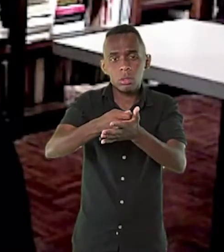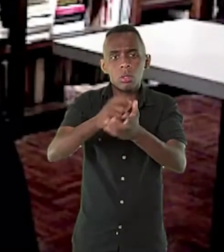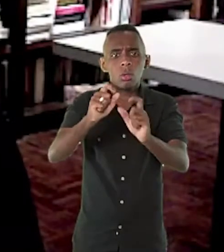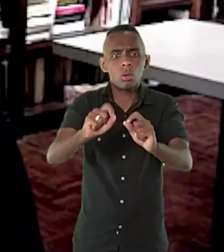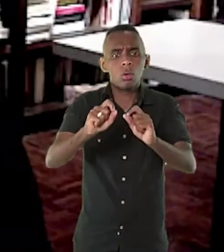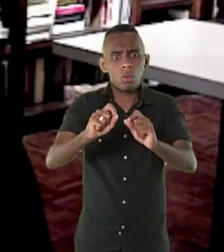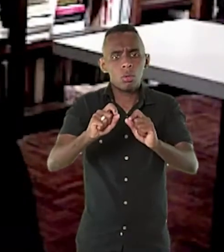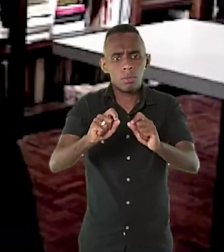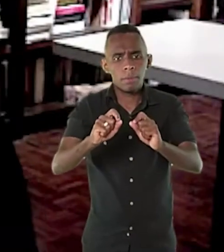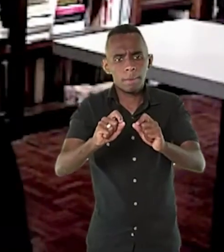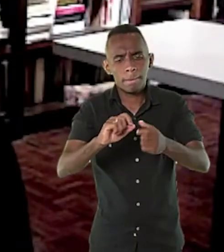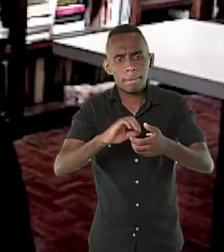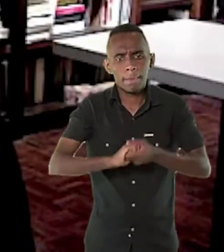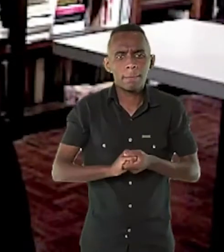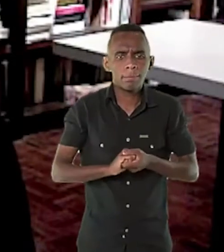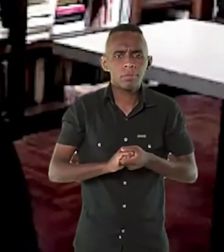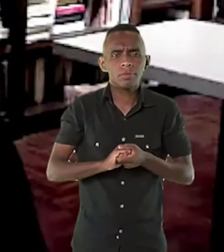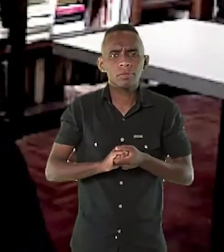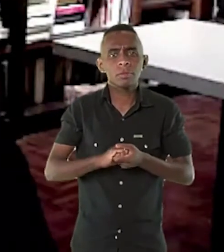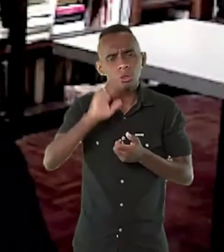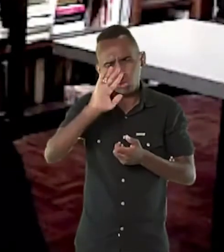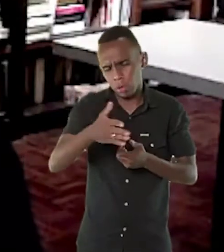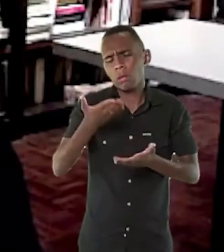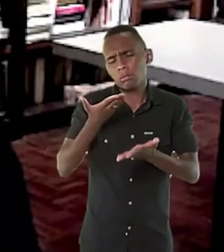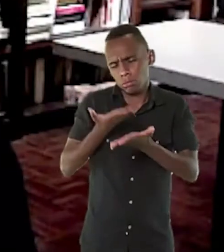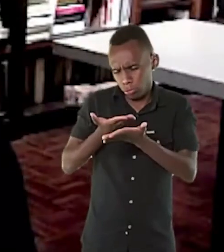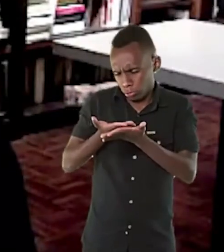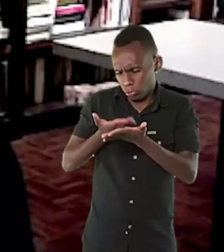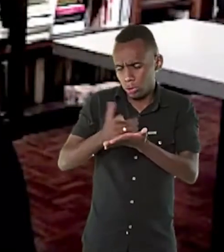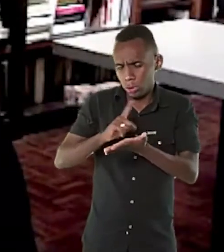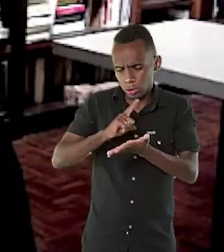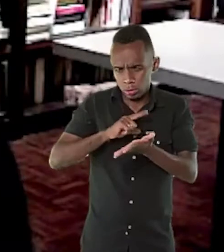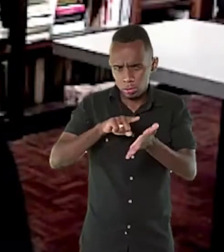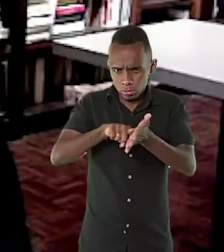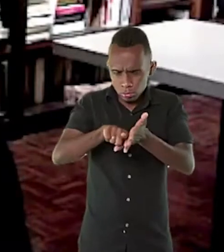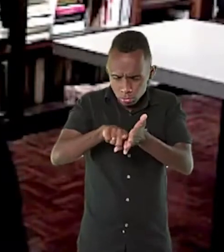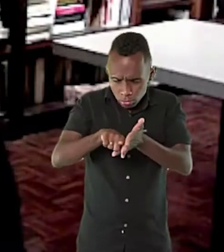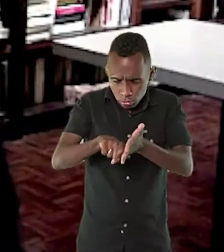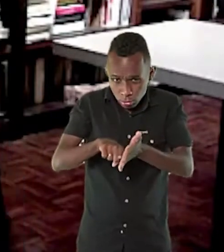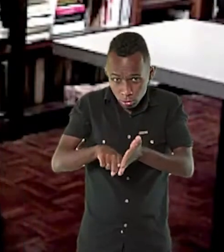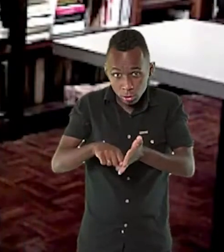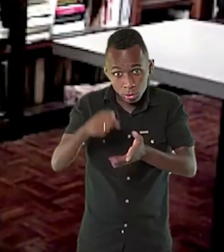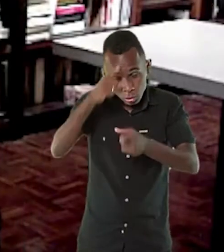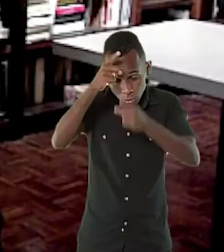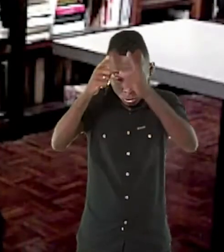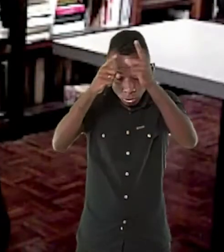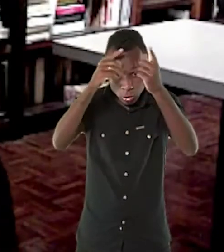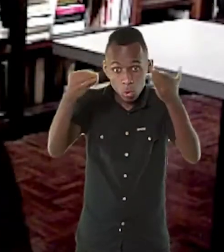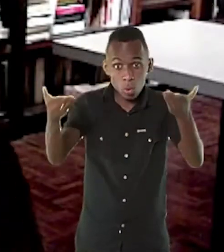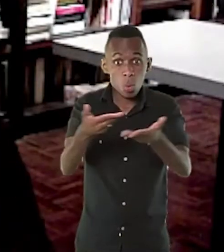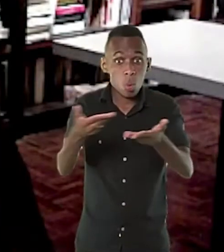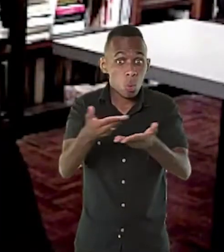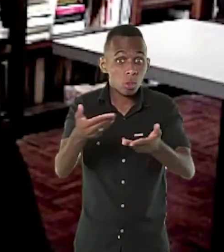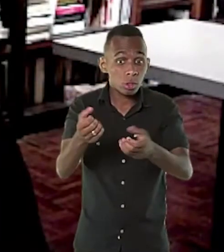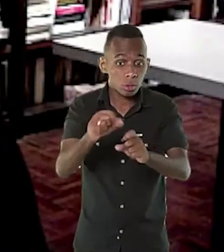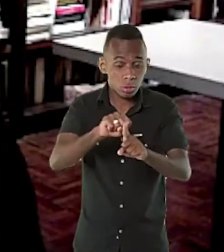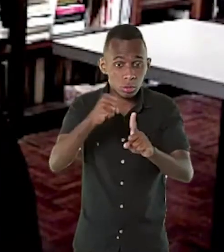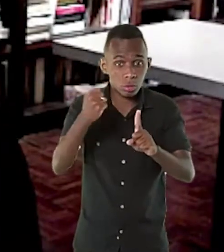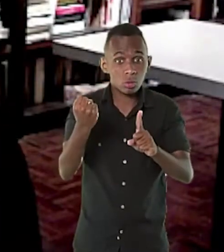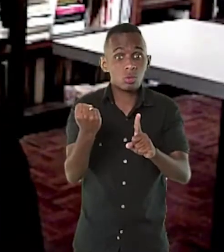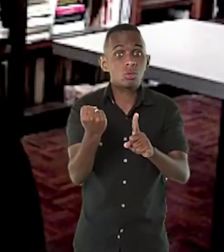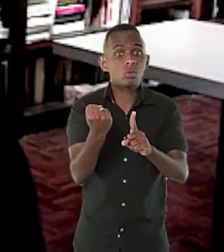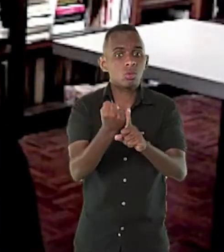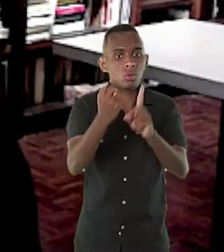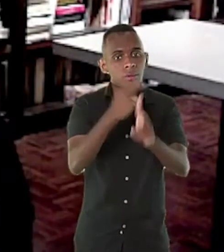né? Já está sendo estudado, né, essa ideia de que nós vivemos a sociedade do cansaço.